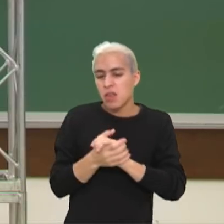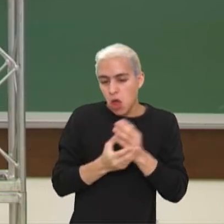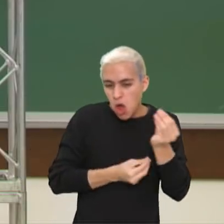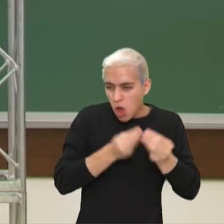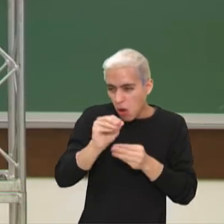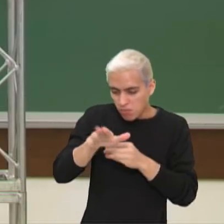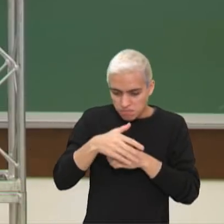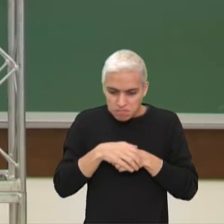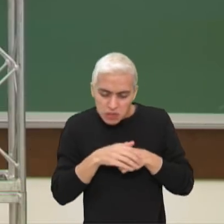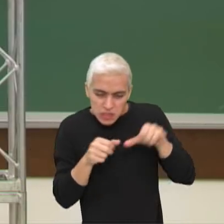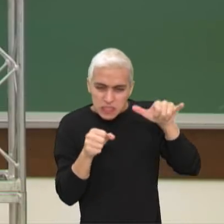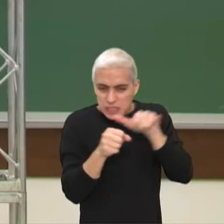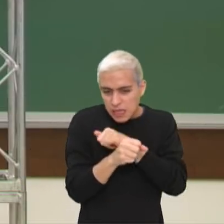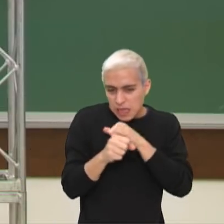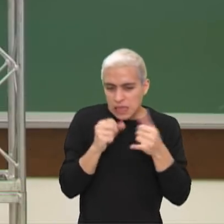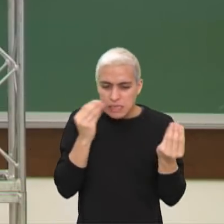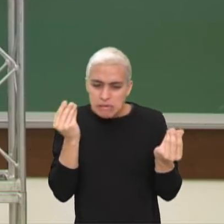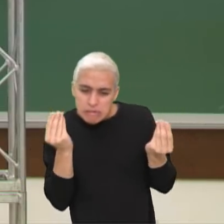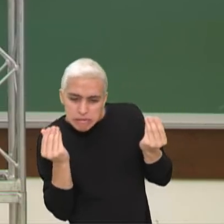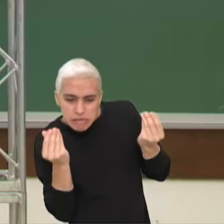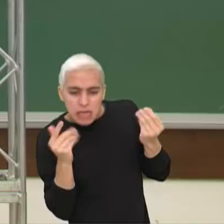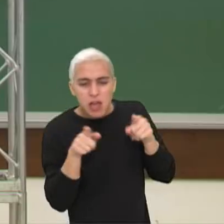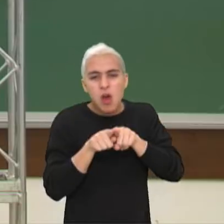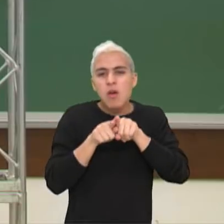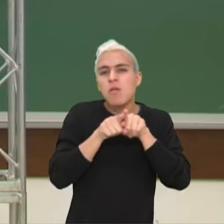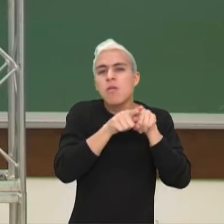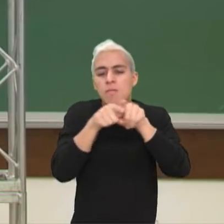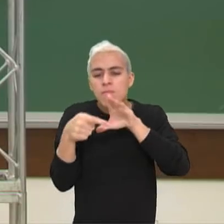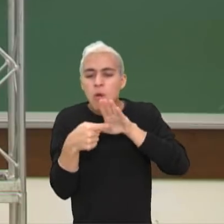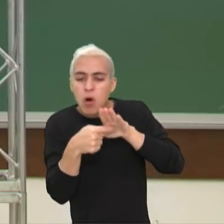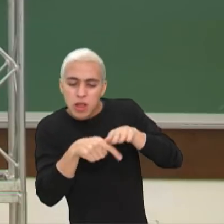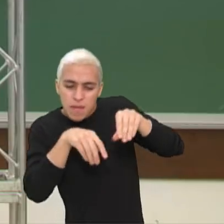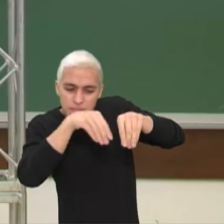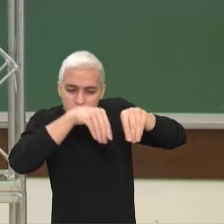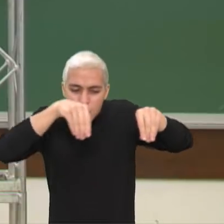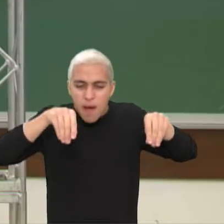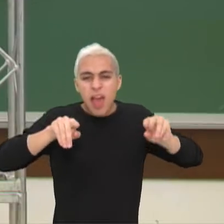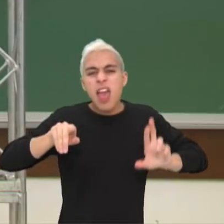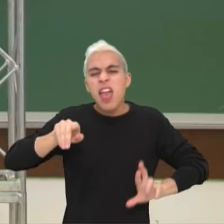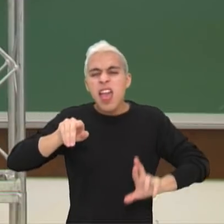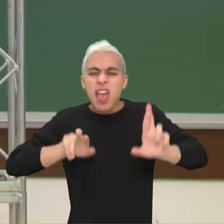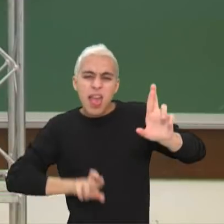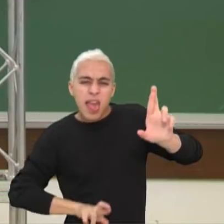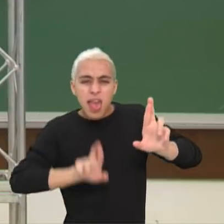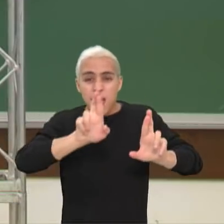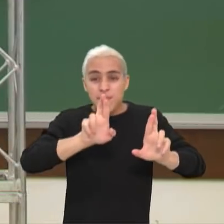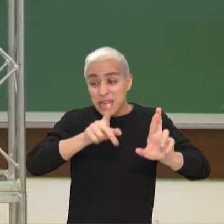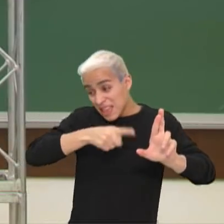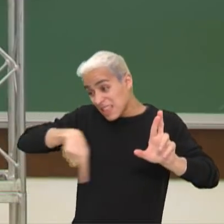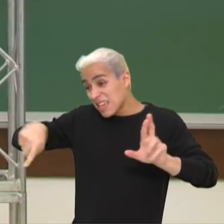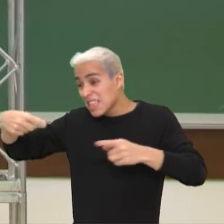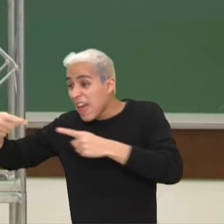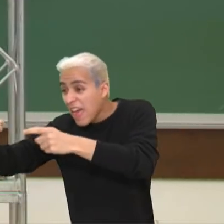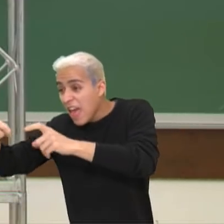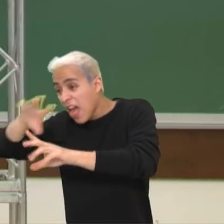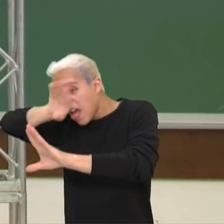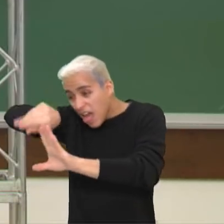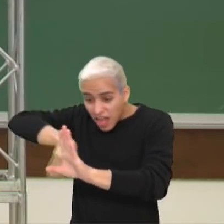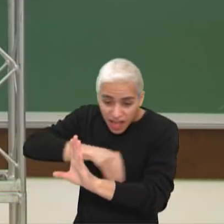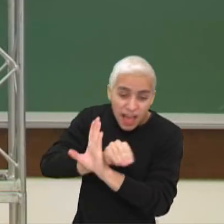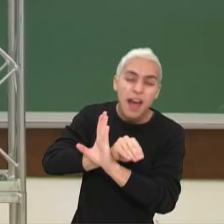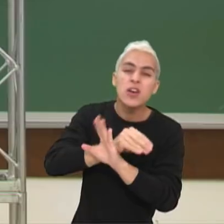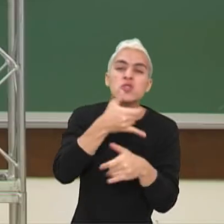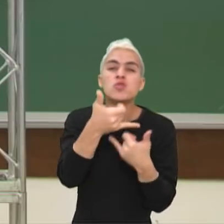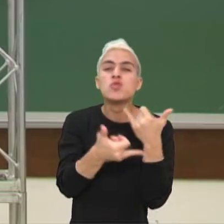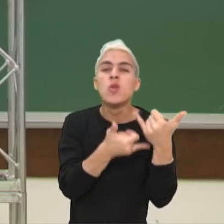foi? Vamos fazer um jogo ou fazer uma animação aqui no tabuleiro de como foi a batalha. Então eles usavam bastante essa